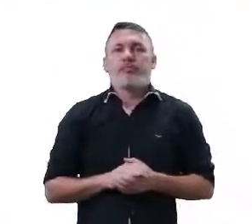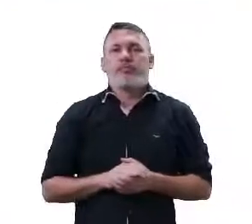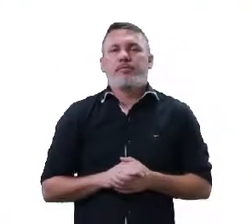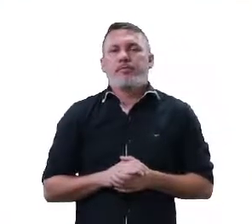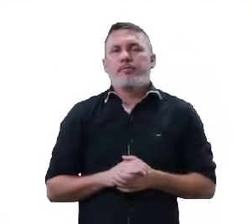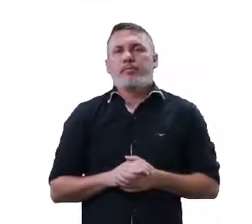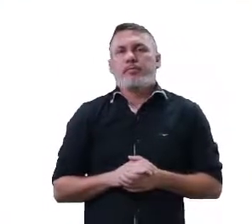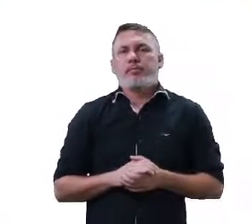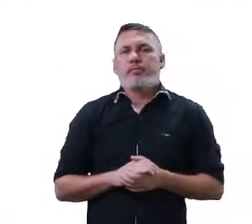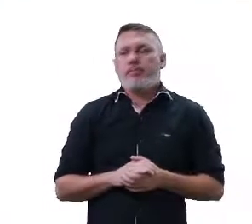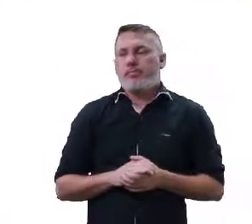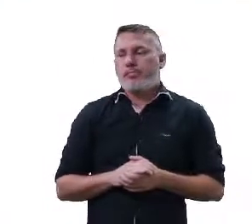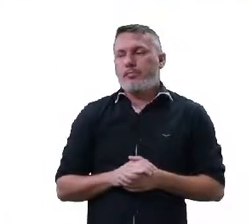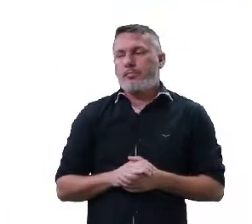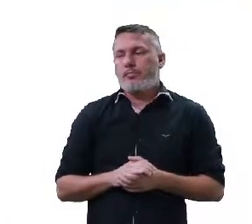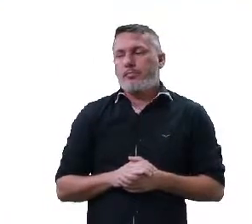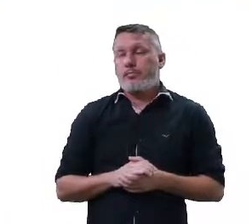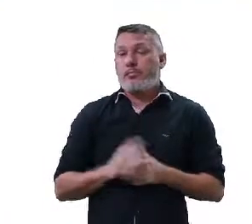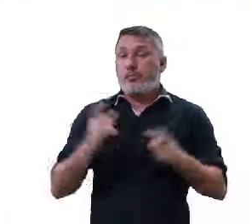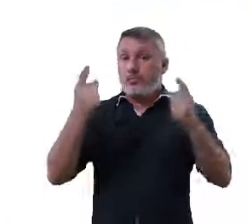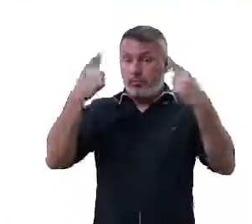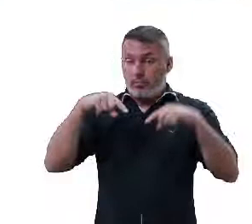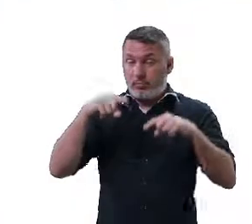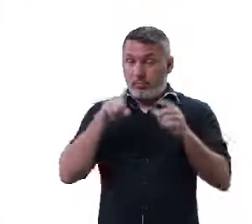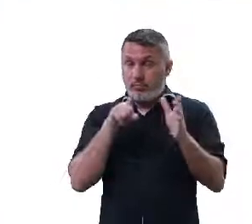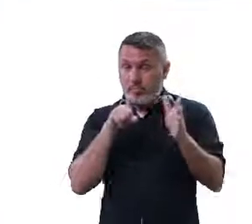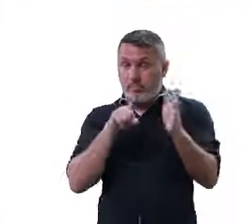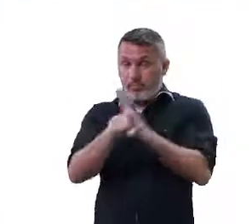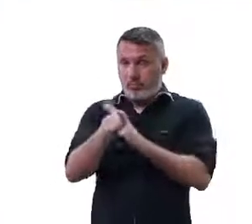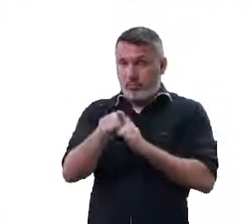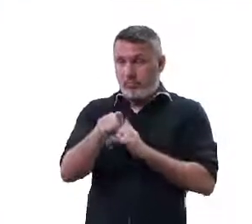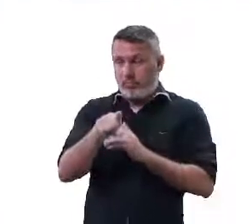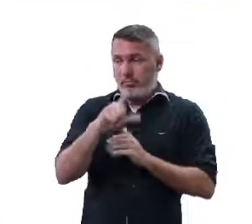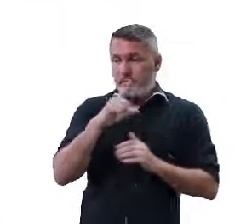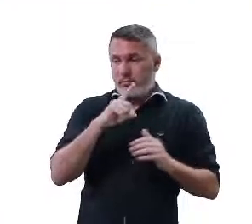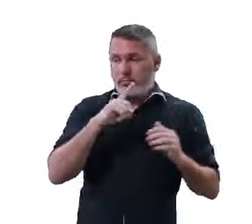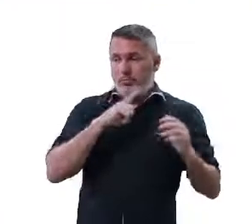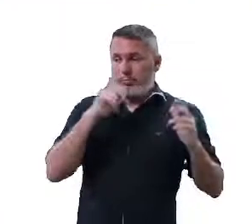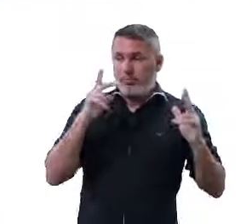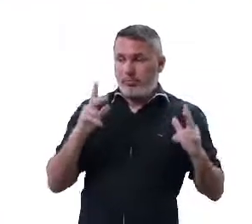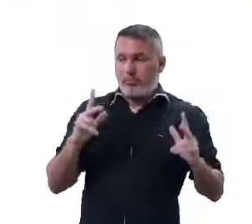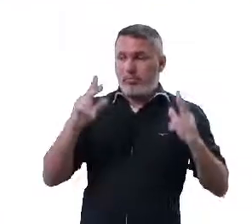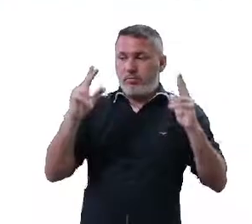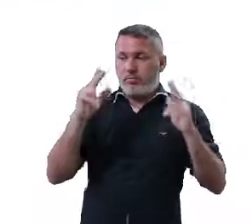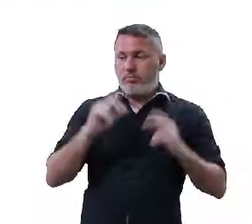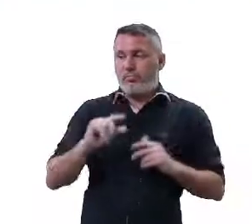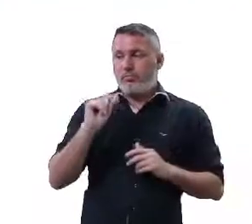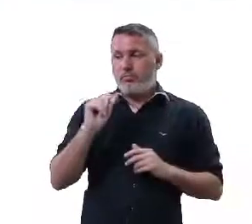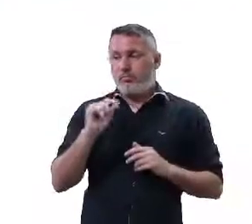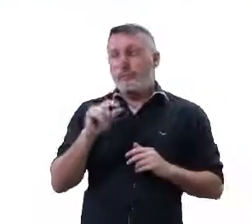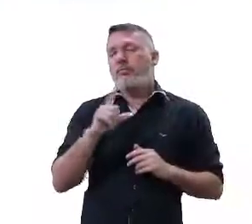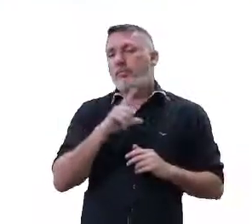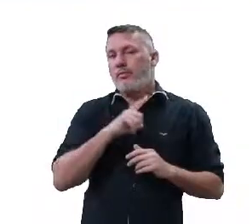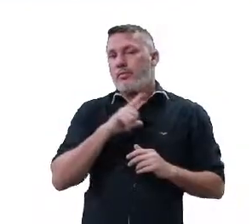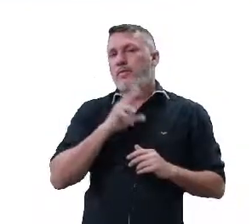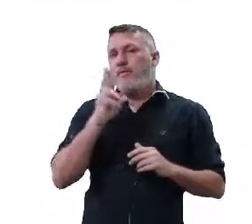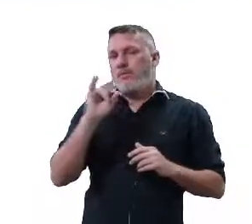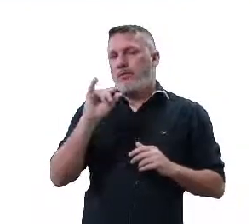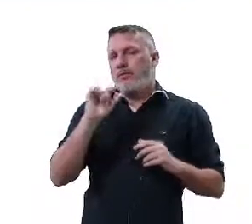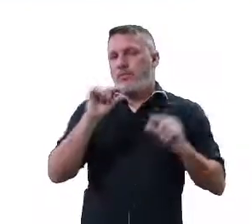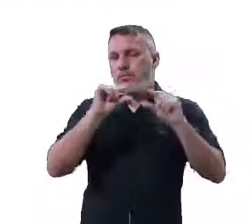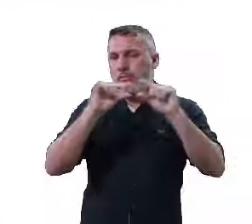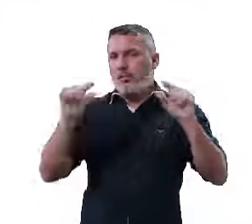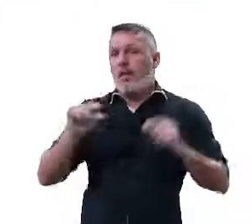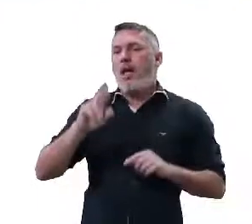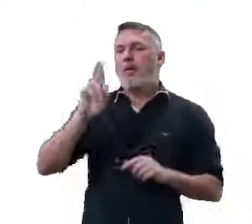né, aí o reforço dele, ele vai trabalhar, vai colocar aqui o iluminismo, certo? Então vai ser